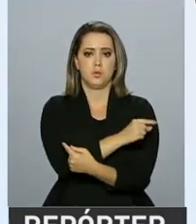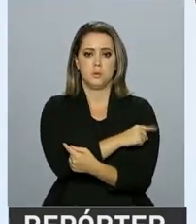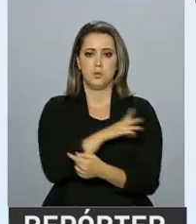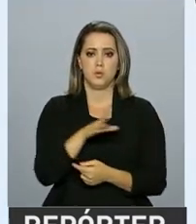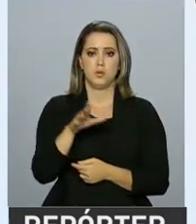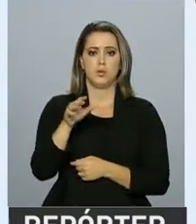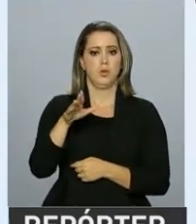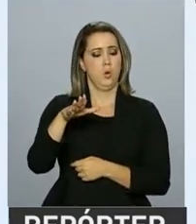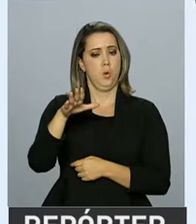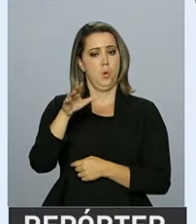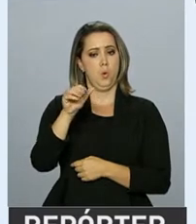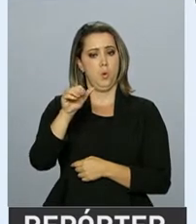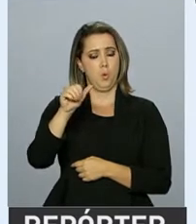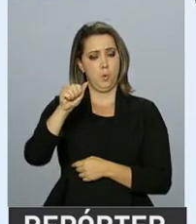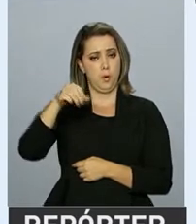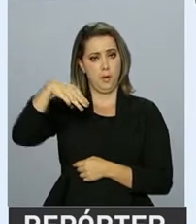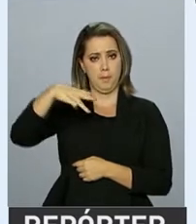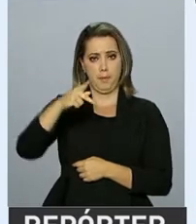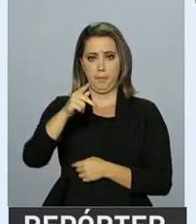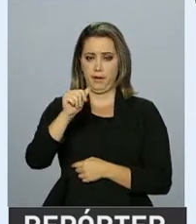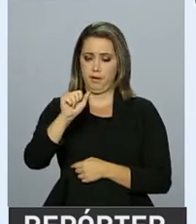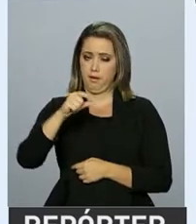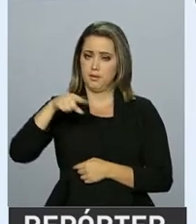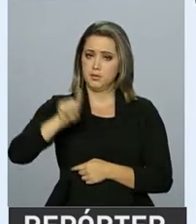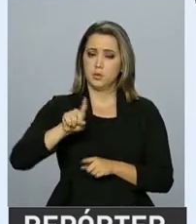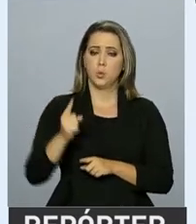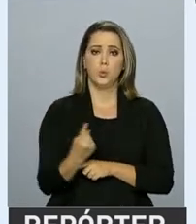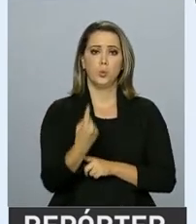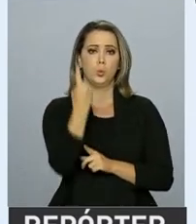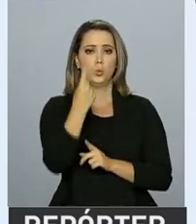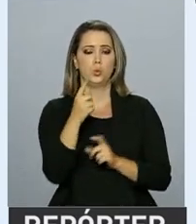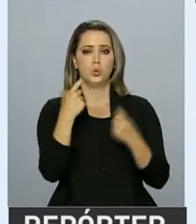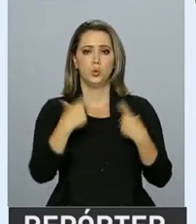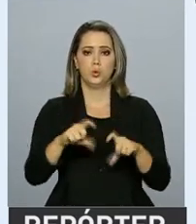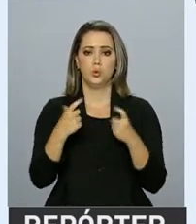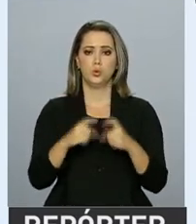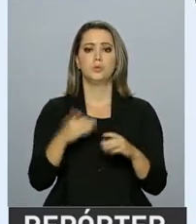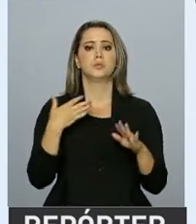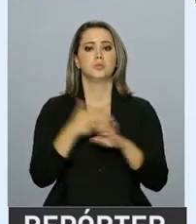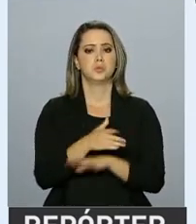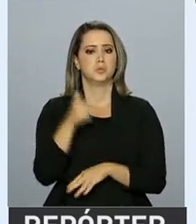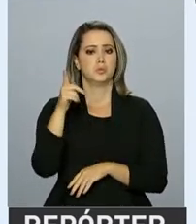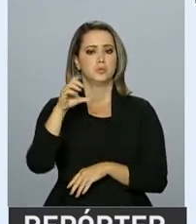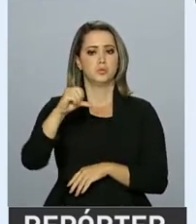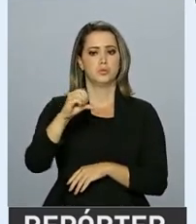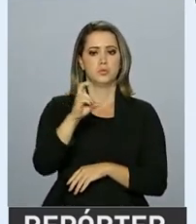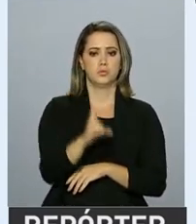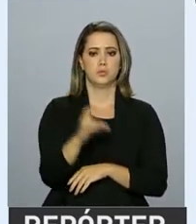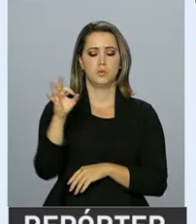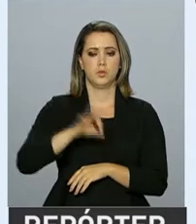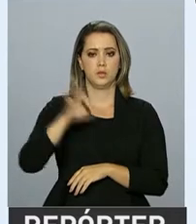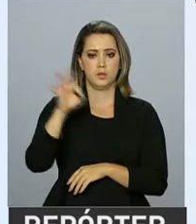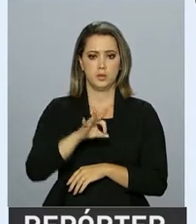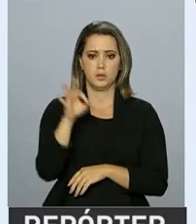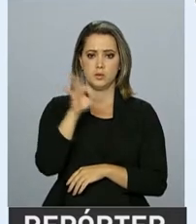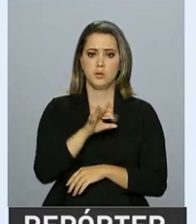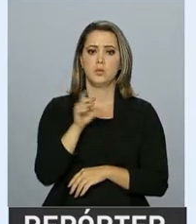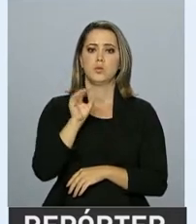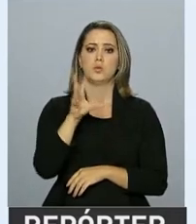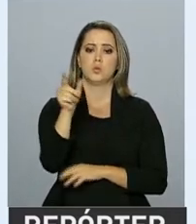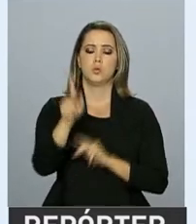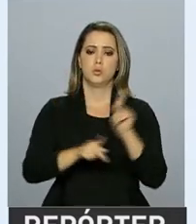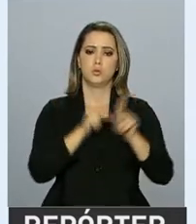amapá é o único estado que atingiu a meta até esse momento com pouco mais de 95% do público alvo vacinado